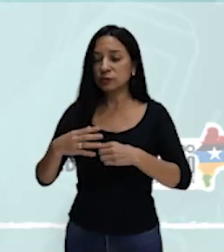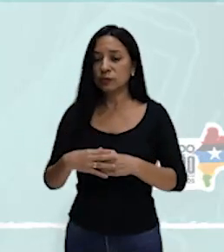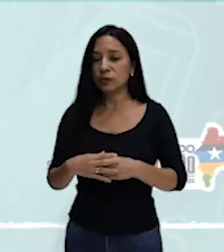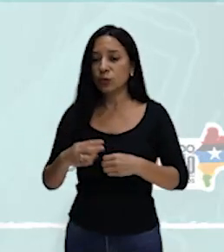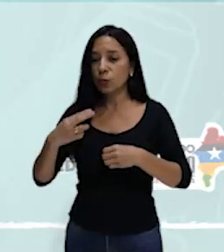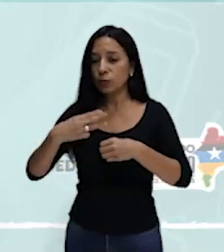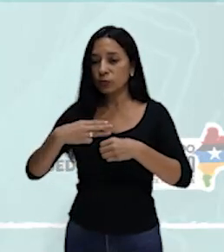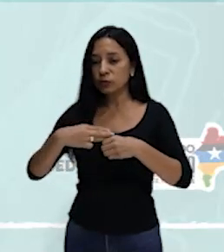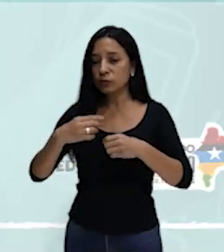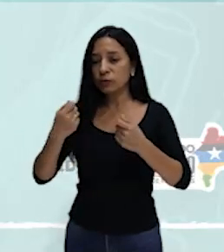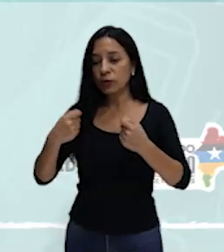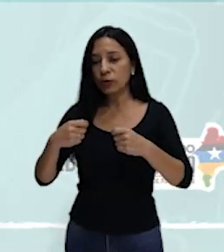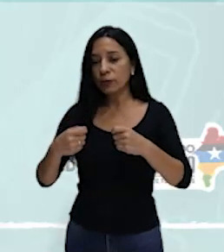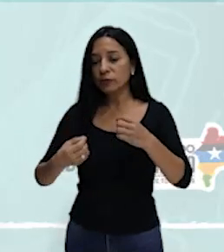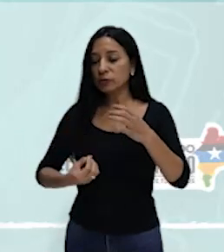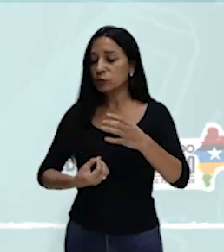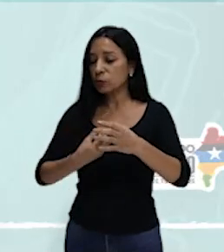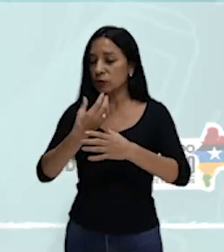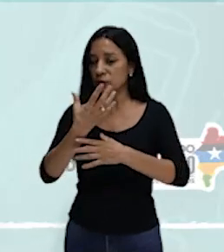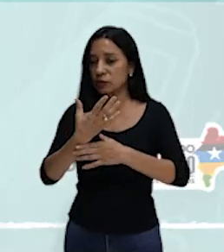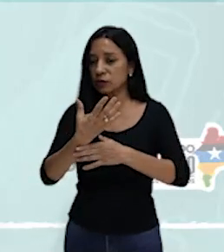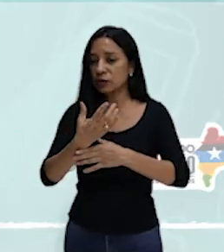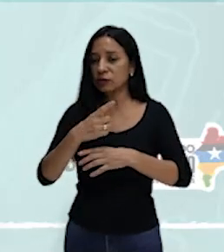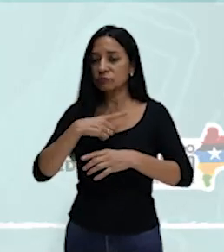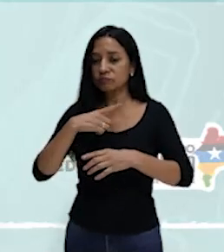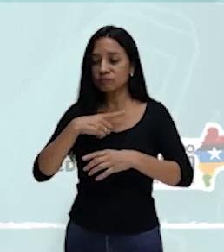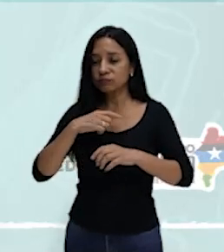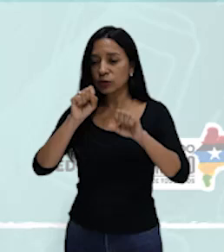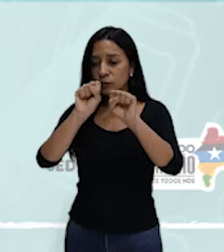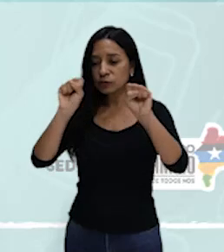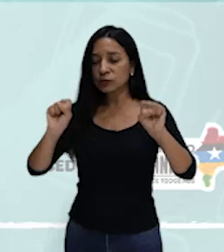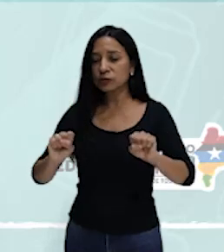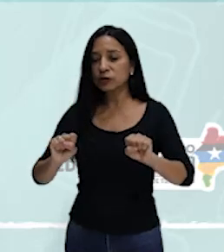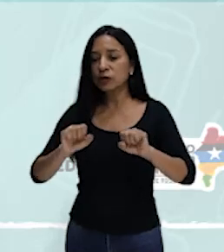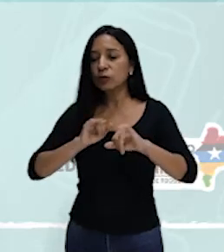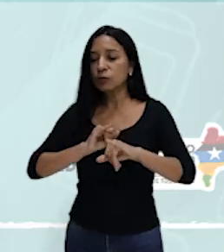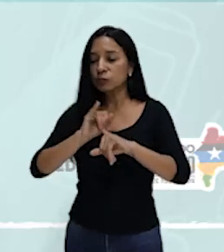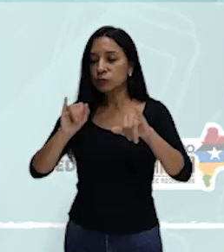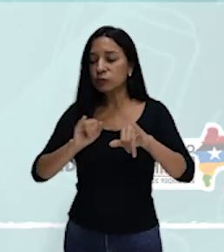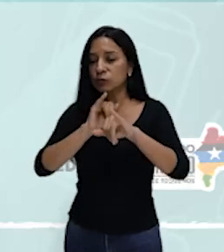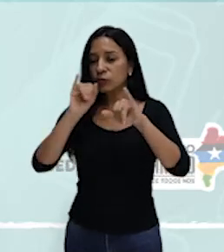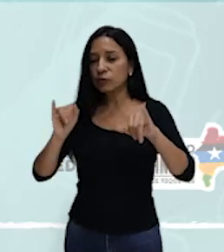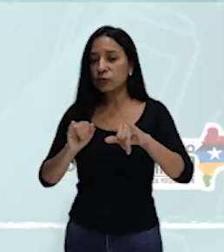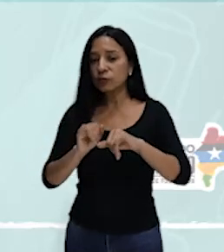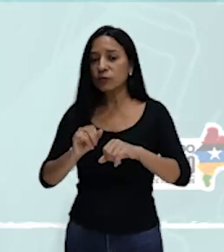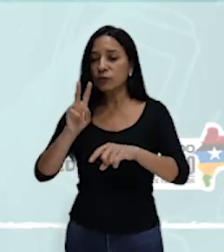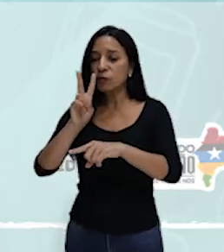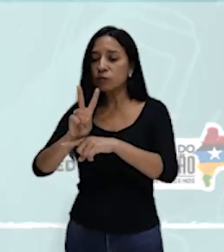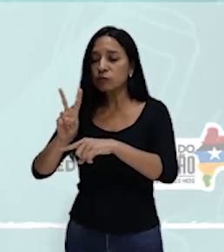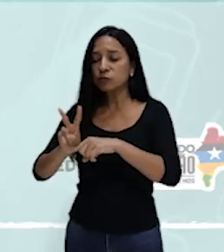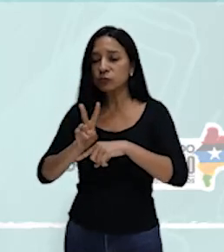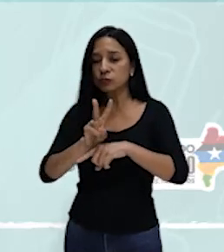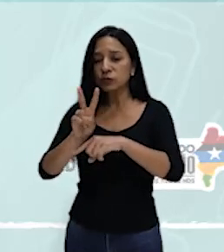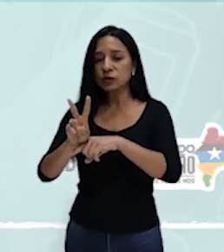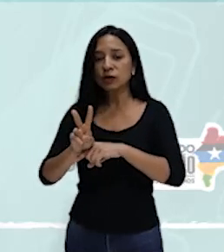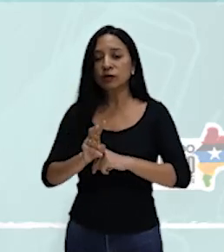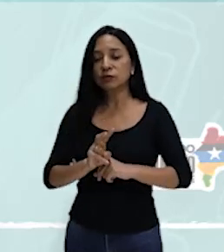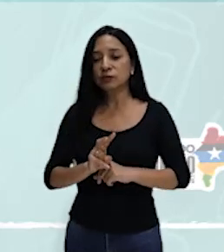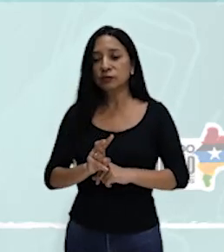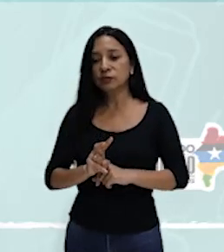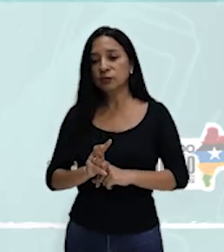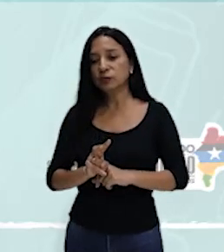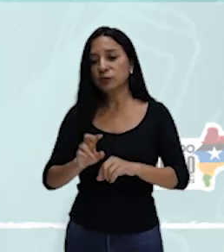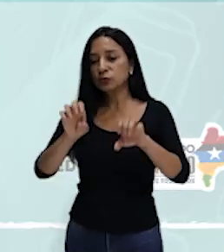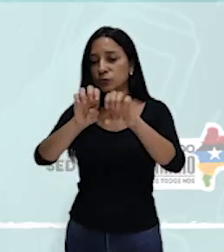um sistema que promova uma integração do desenvolvimento e conservação. Que estrutura é essa? Uma estrutura que